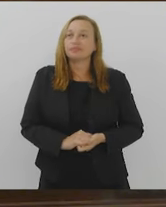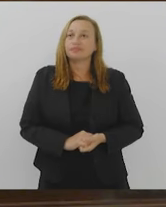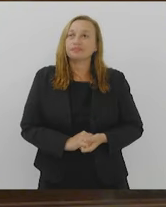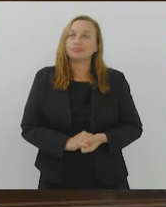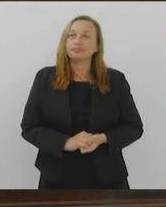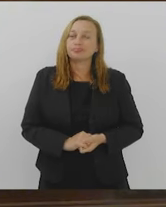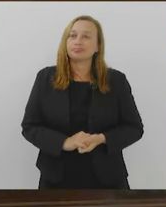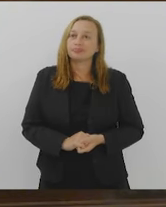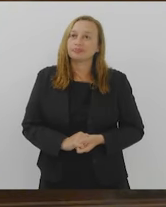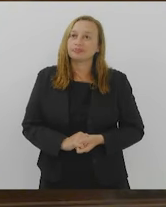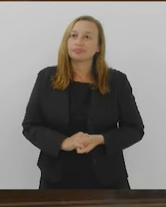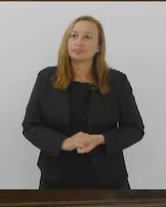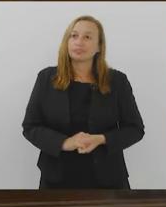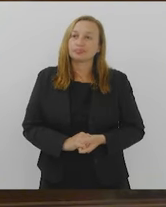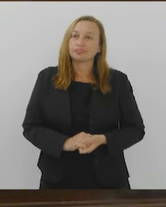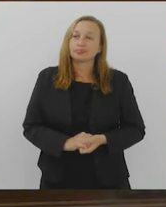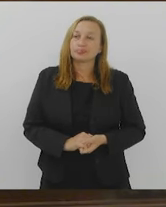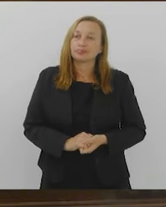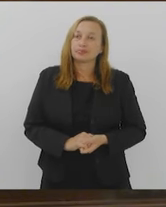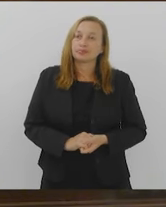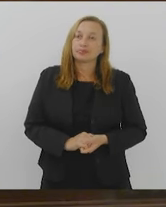das nossas